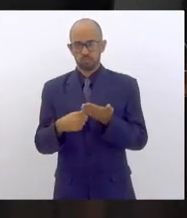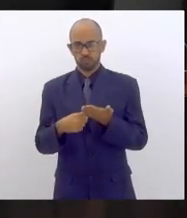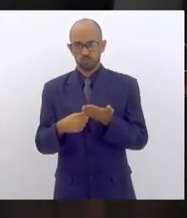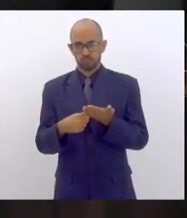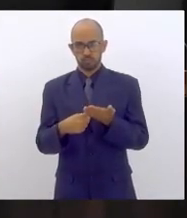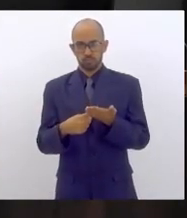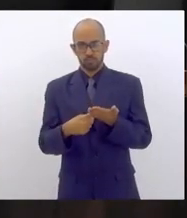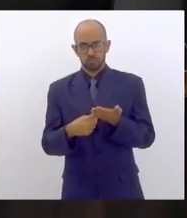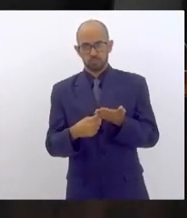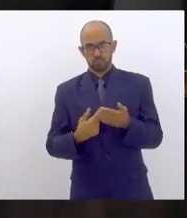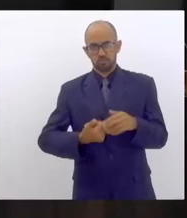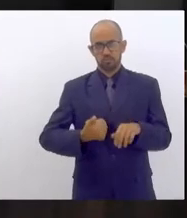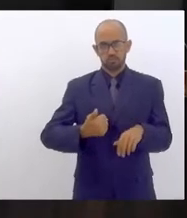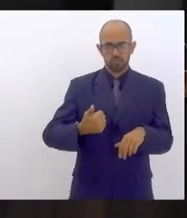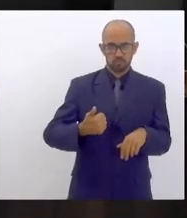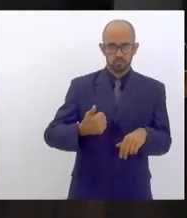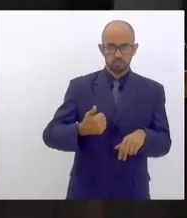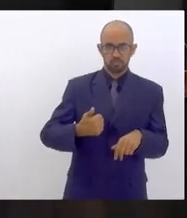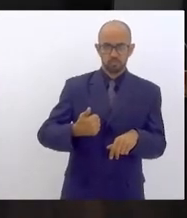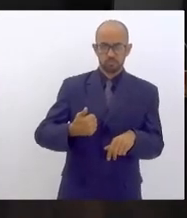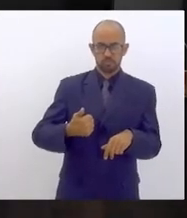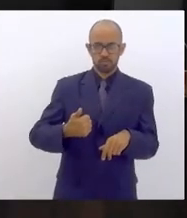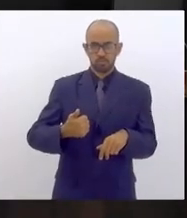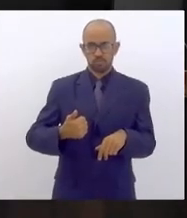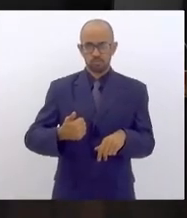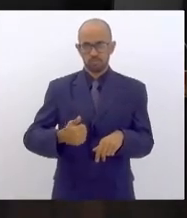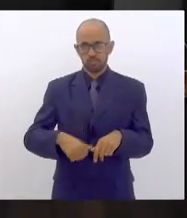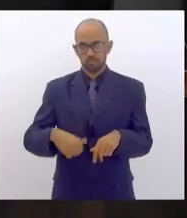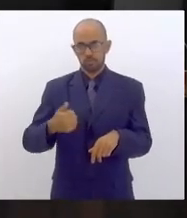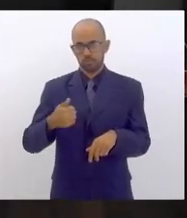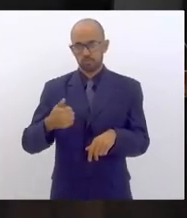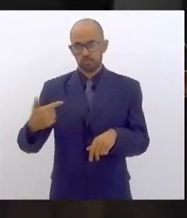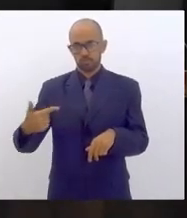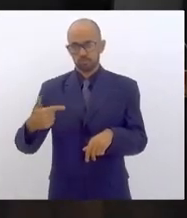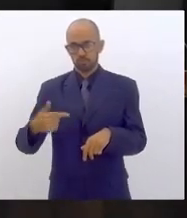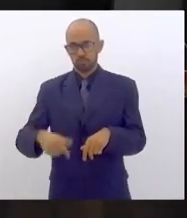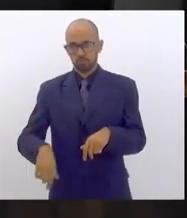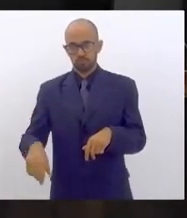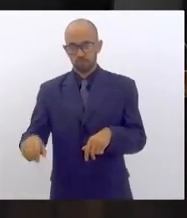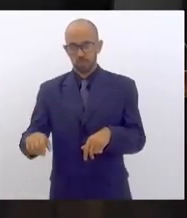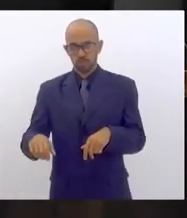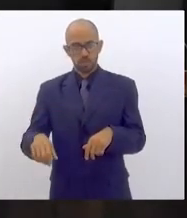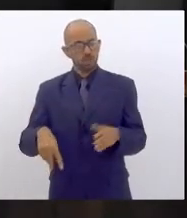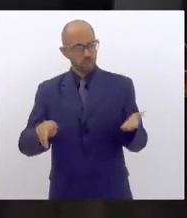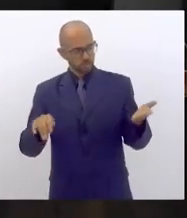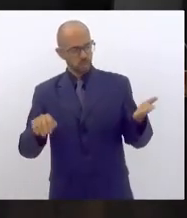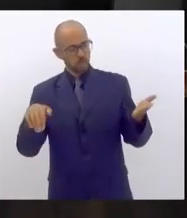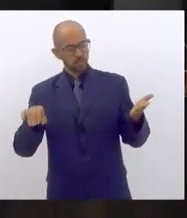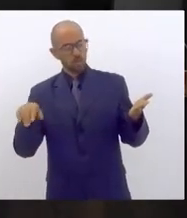Primeiro e o 12º. Deputado Alexandre Knoploch.